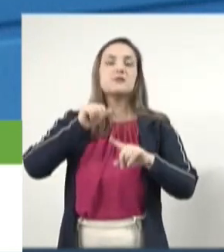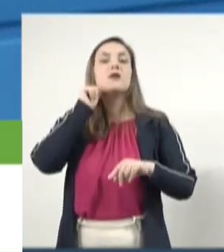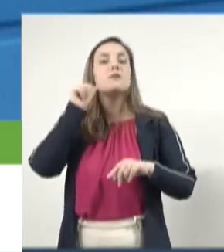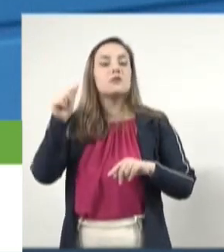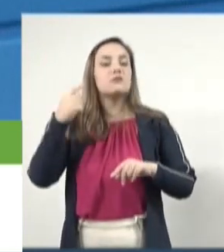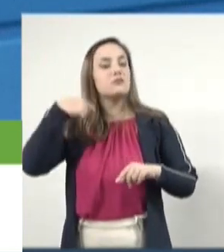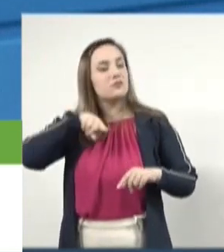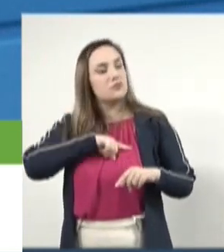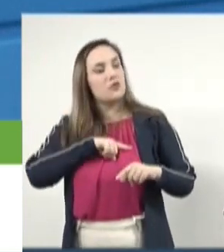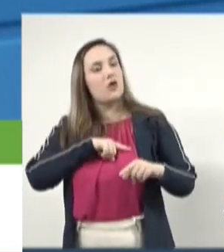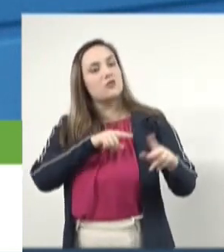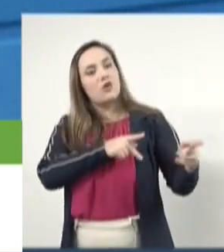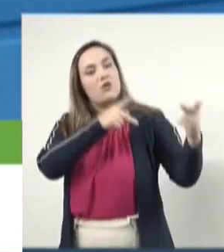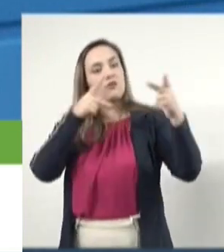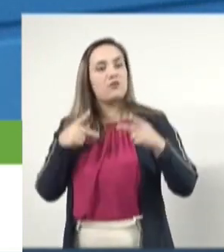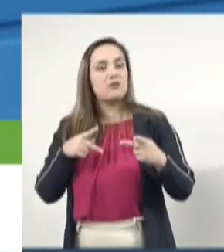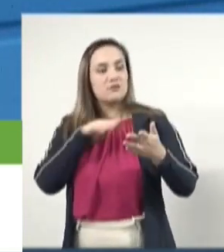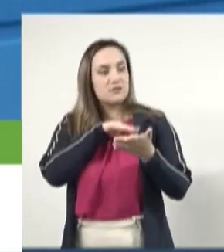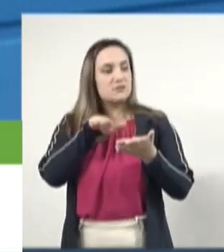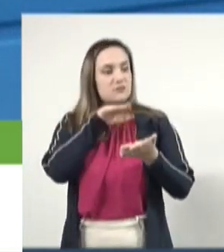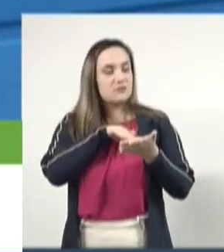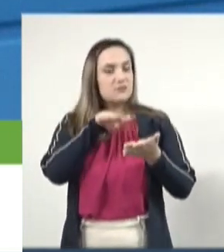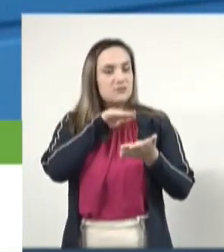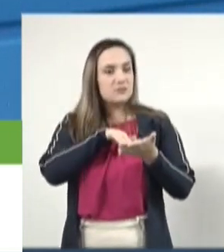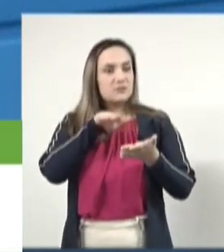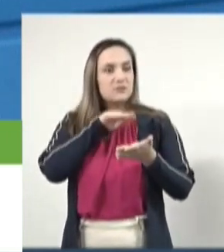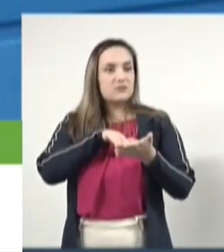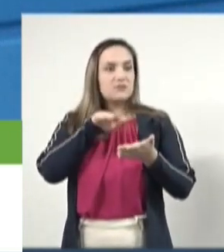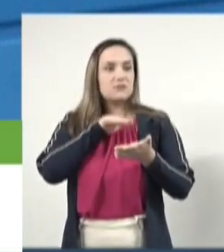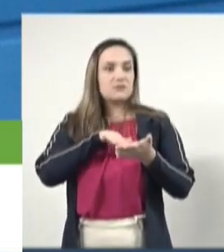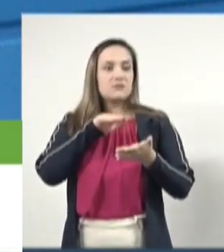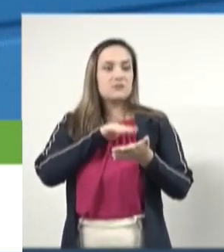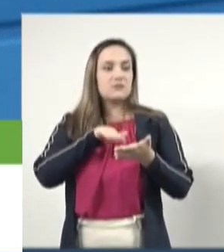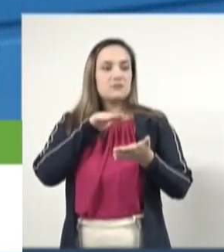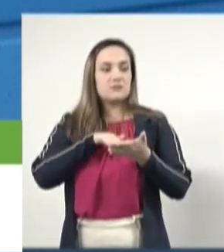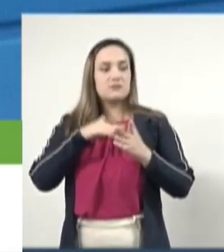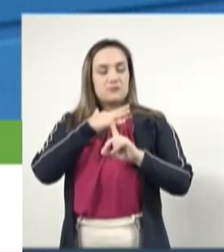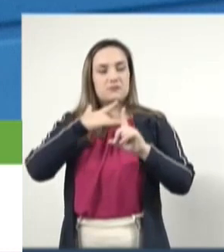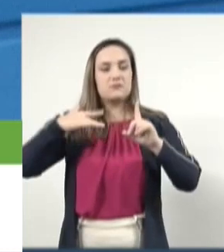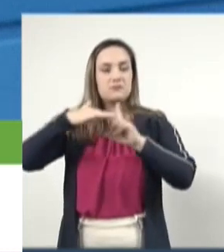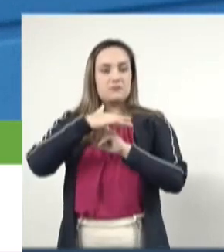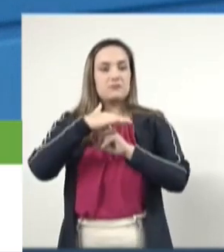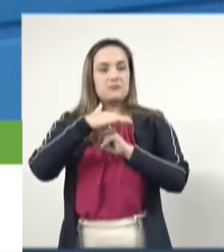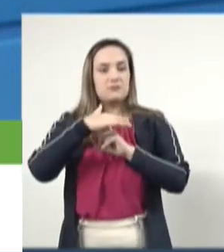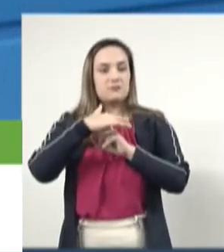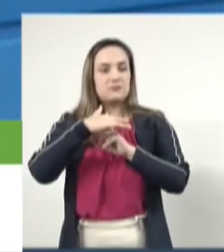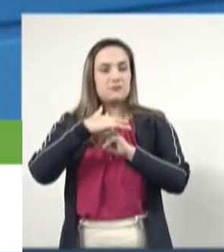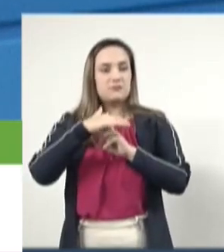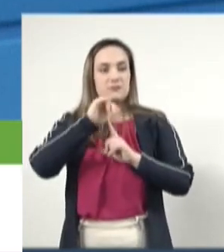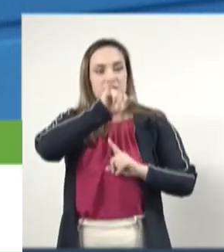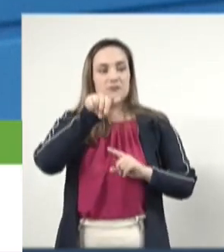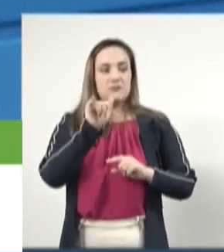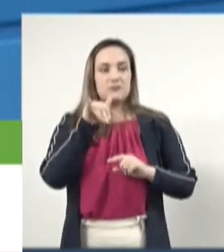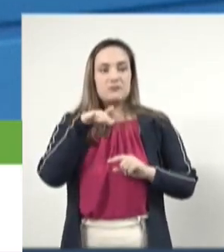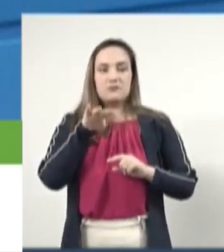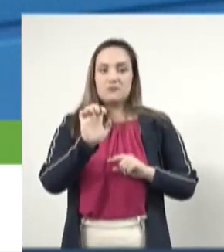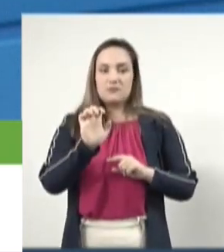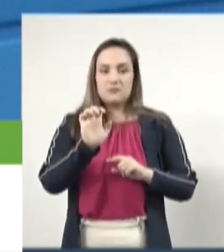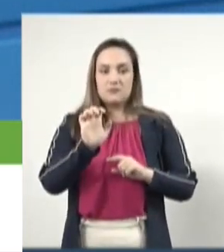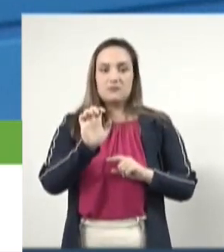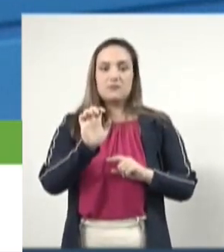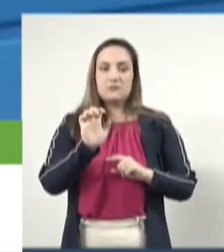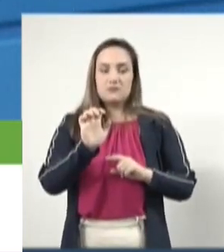possamos convidar o secretário da Secretaria de Meio Ambiente, Jaime